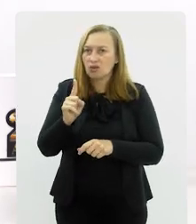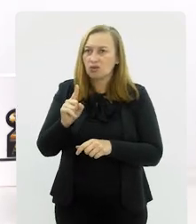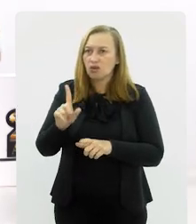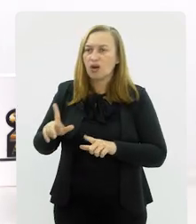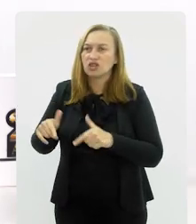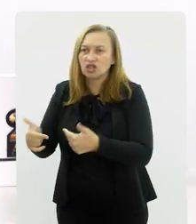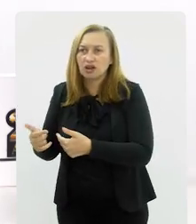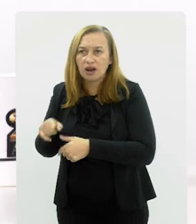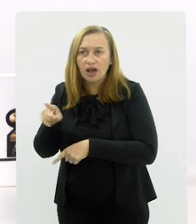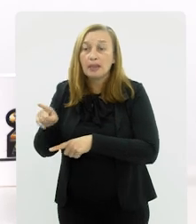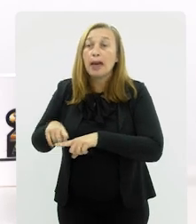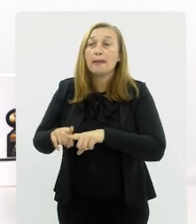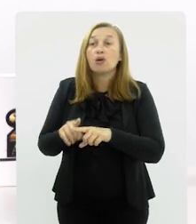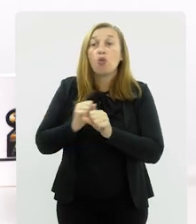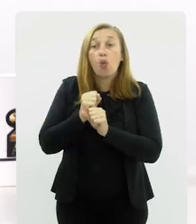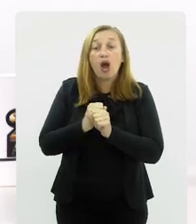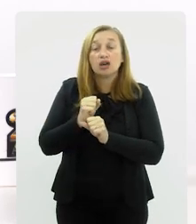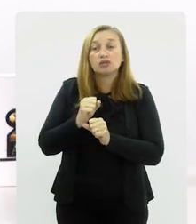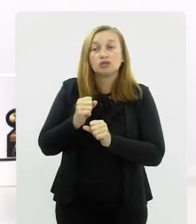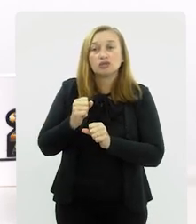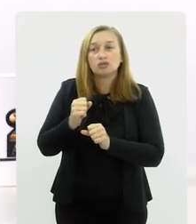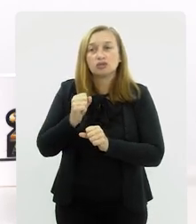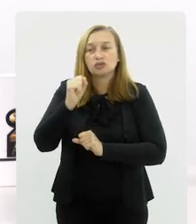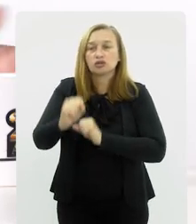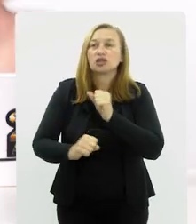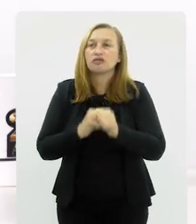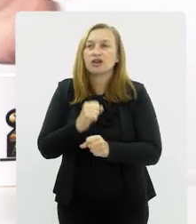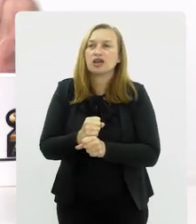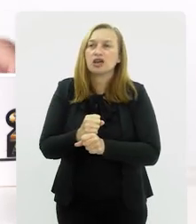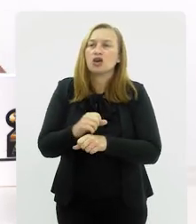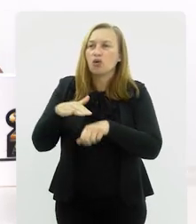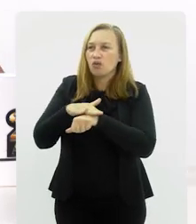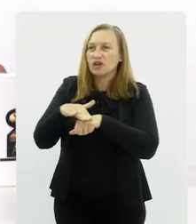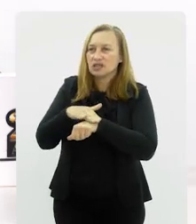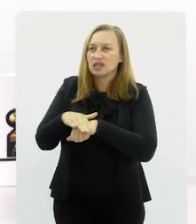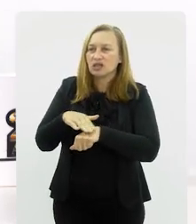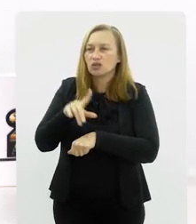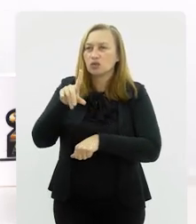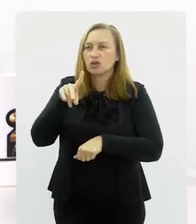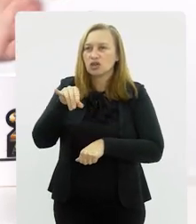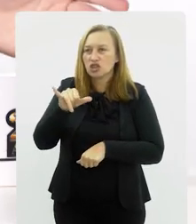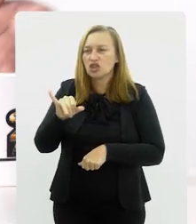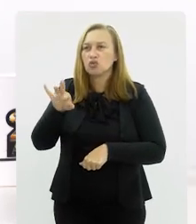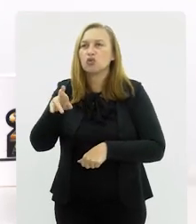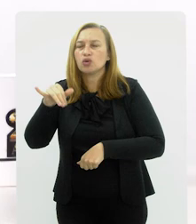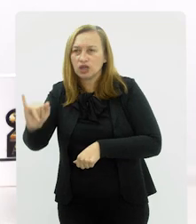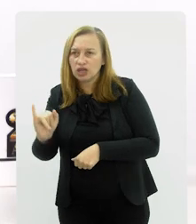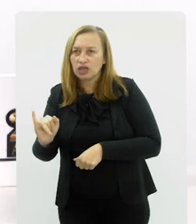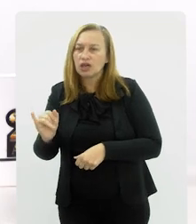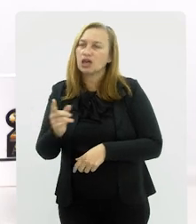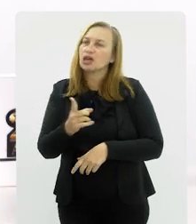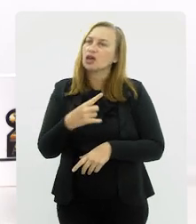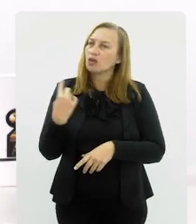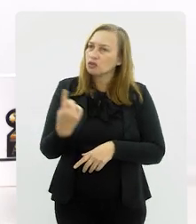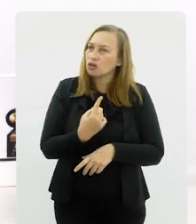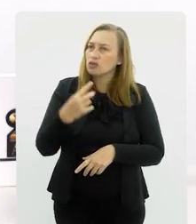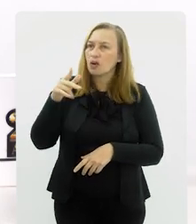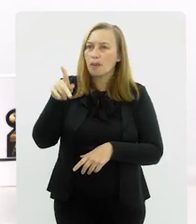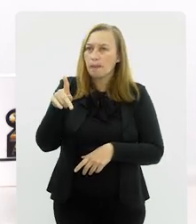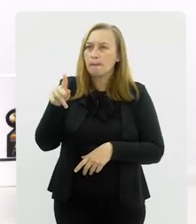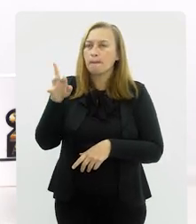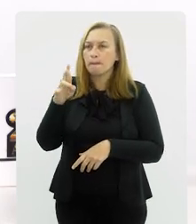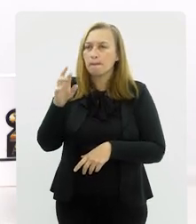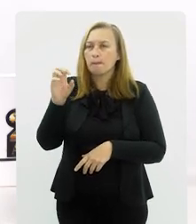de preparar o projeto para o ano que vem. E muitas das vezes até trocando figurinha com o Yuri, que é o nosso projetista e